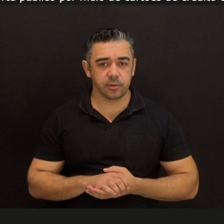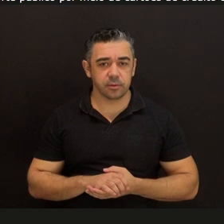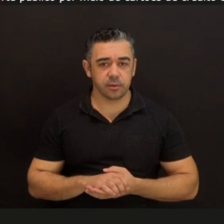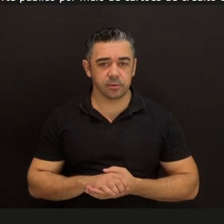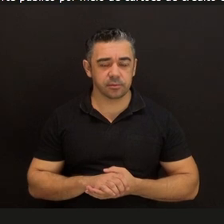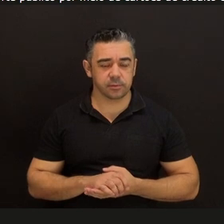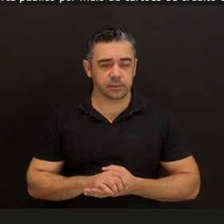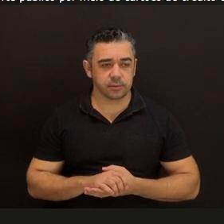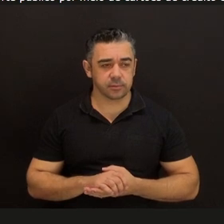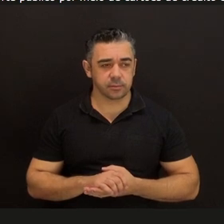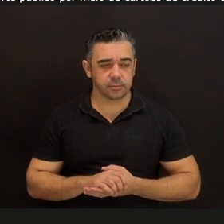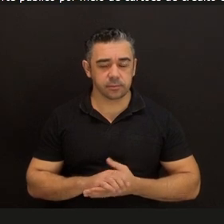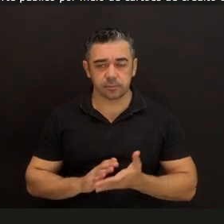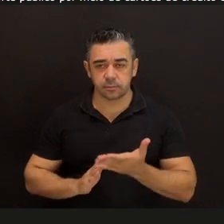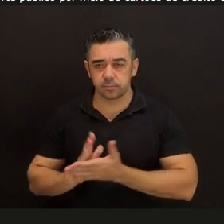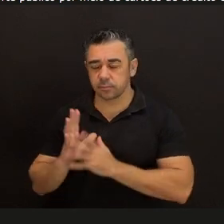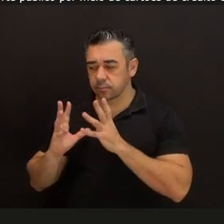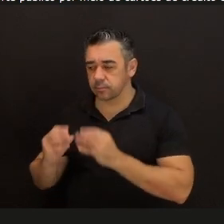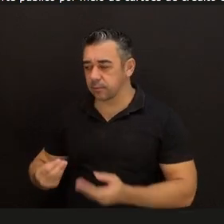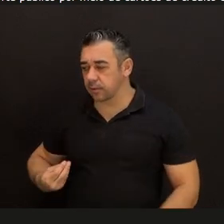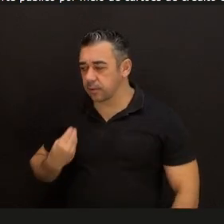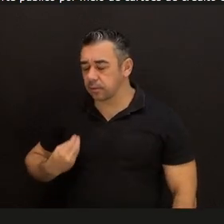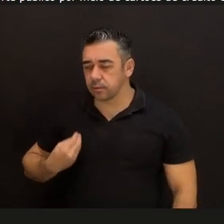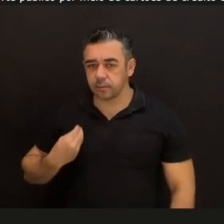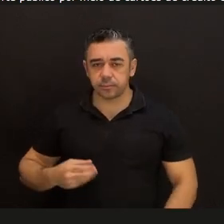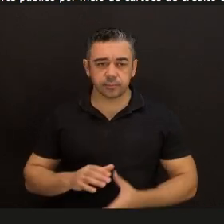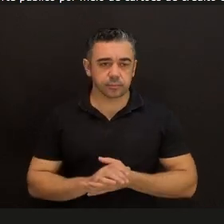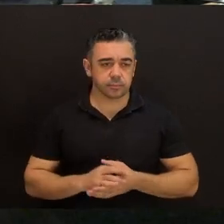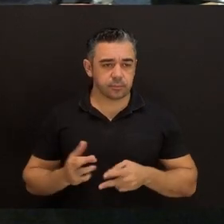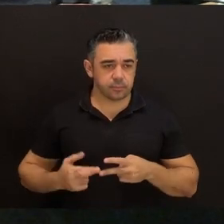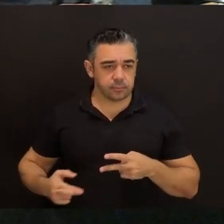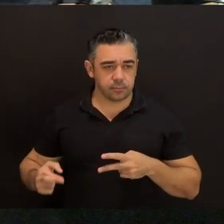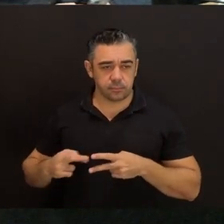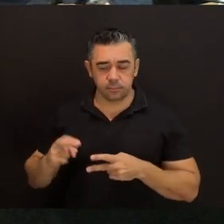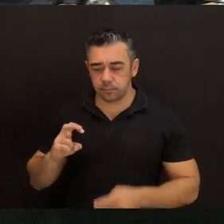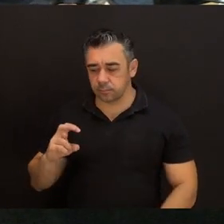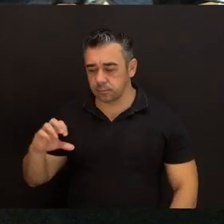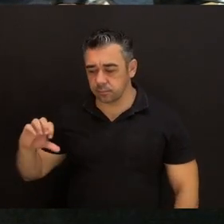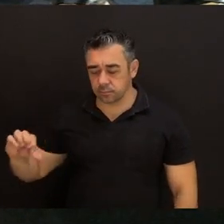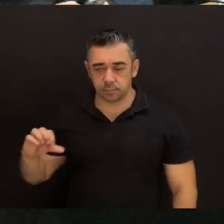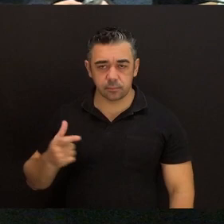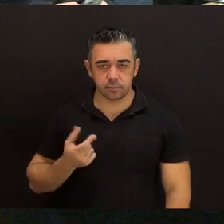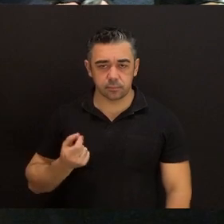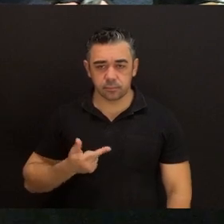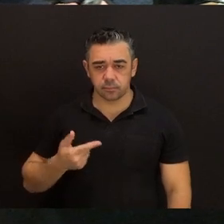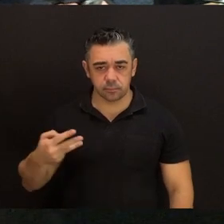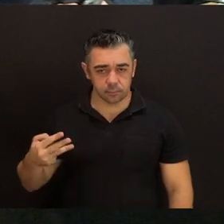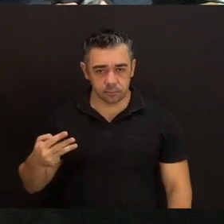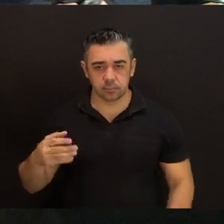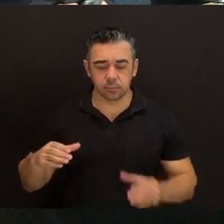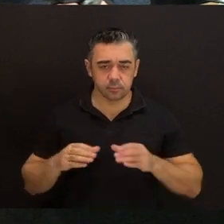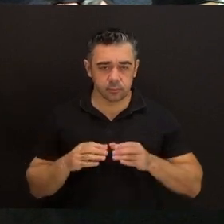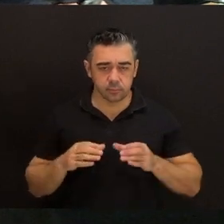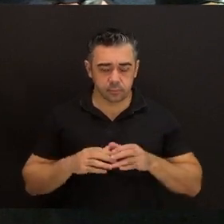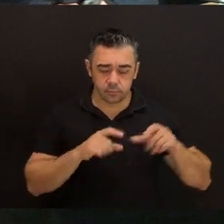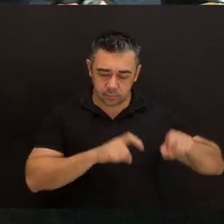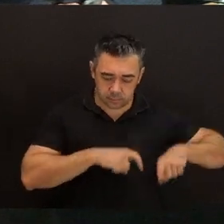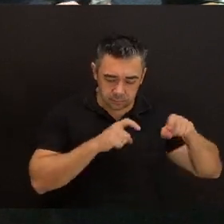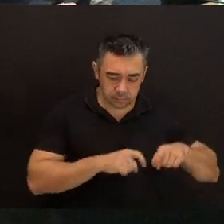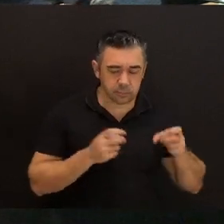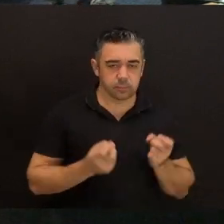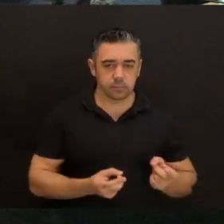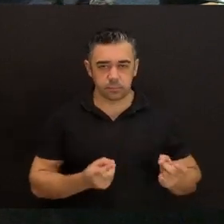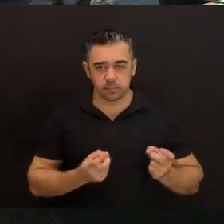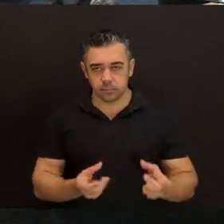aprovado pela unanimidade dos Presentes requerimento número 59 de 2023 da comissão de agricultura comércio indústria